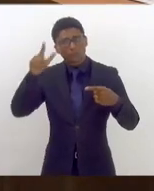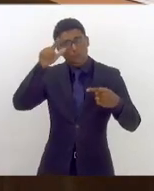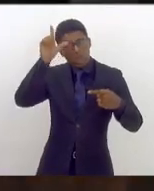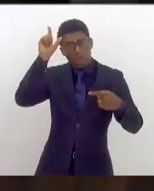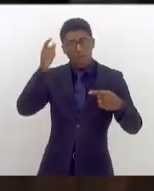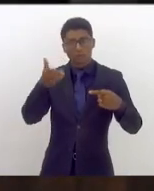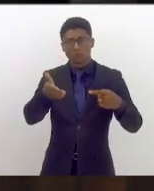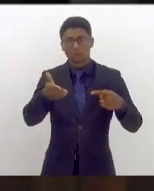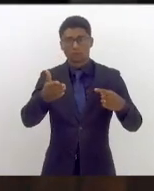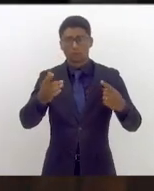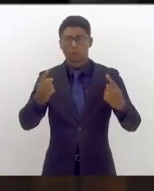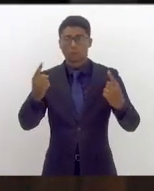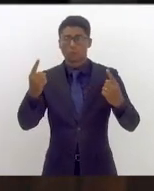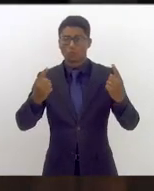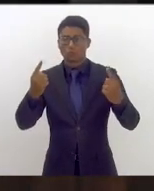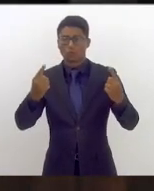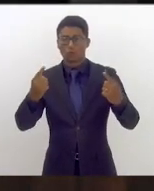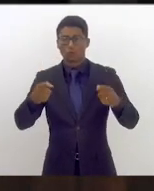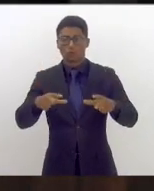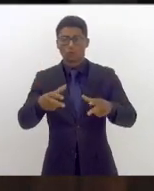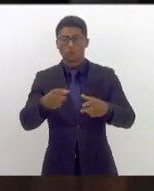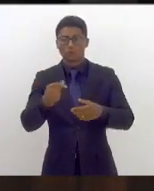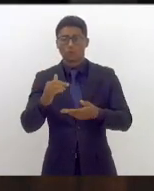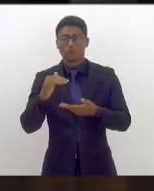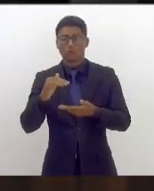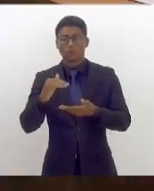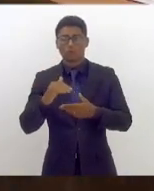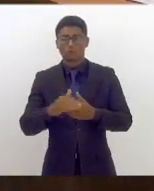um a um na comissão de orçamento